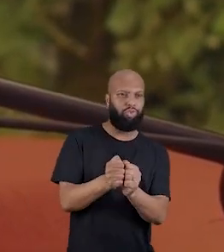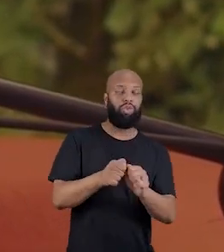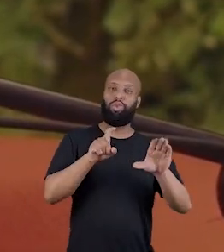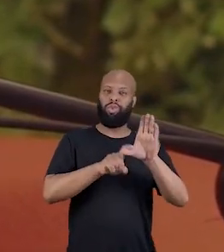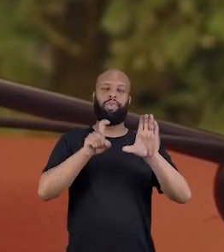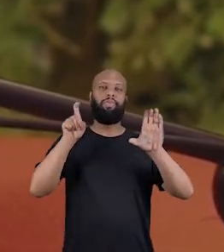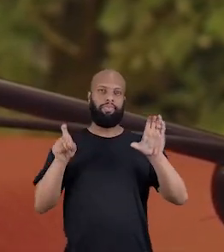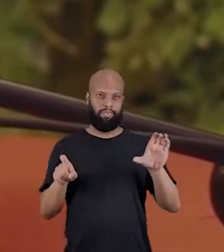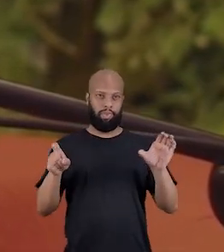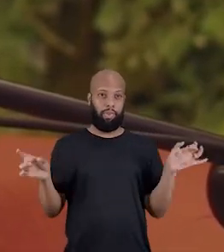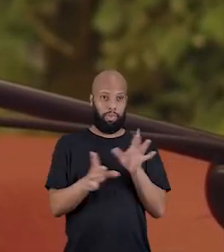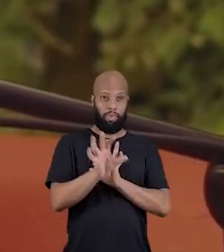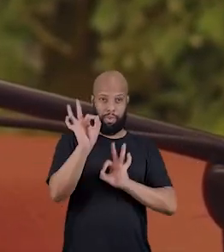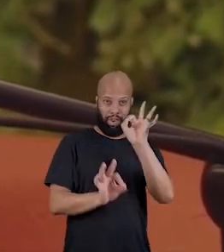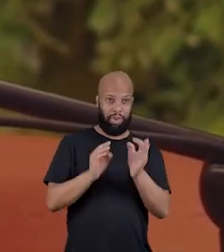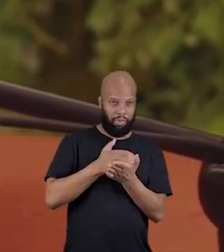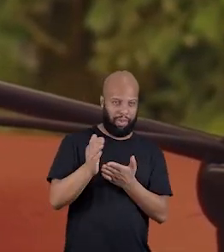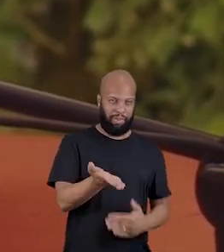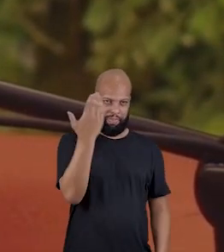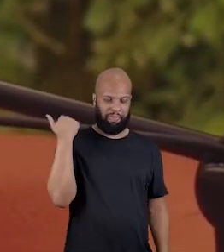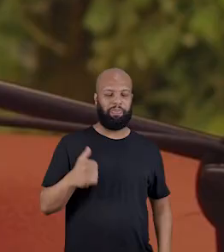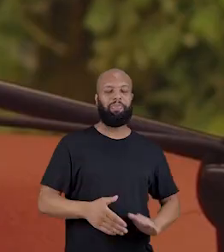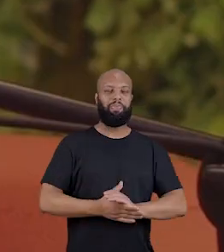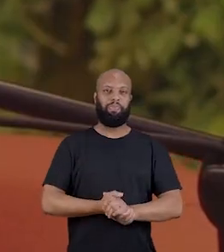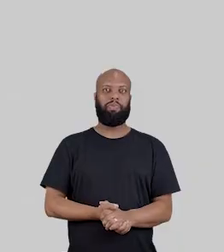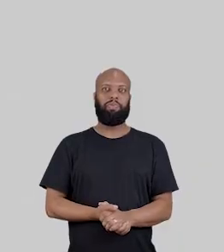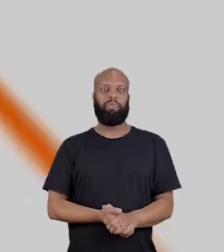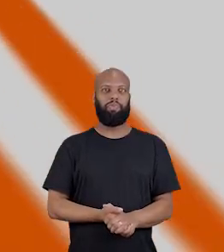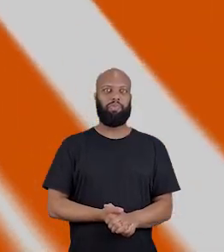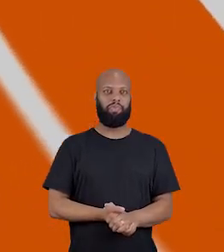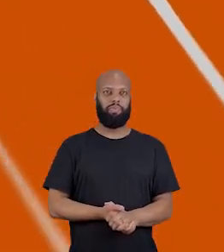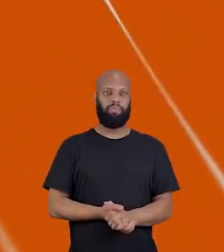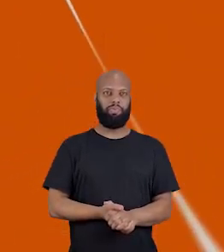Vai de Turma, que é a autonomia. Pronto para começar? Então vamos lá!